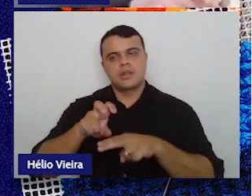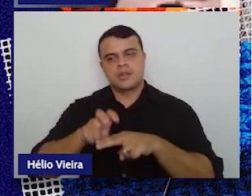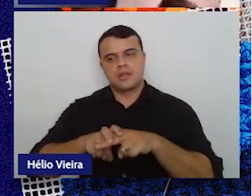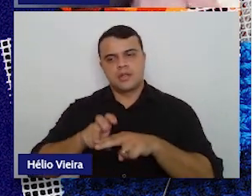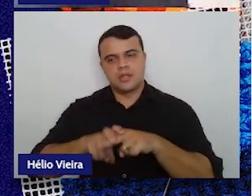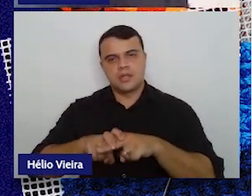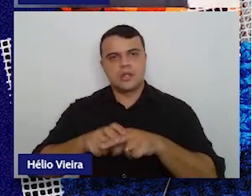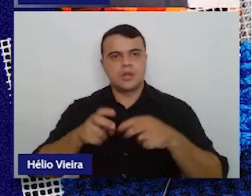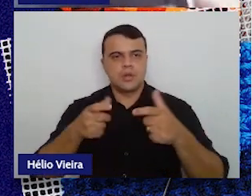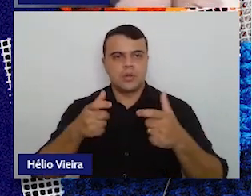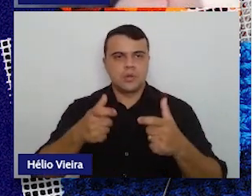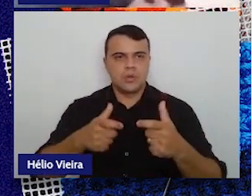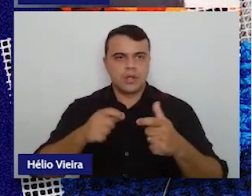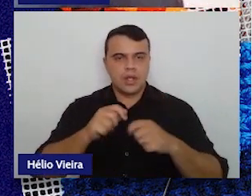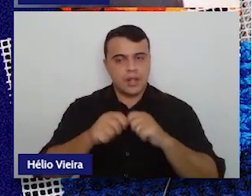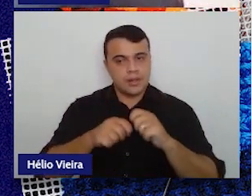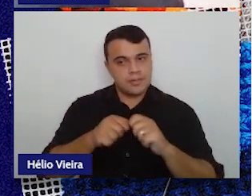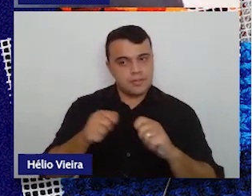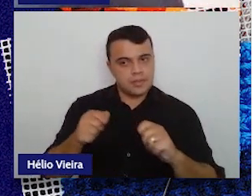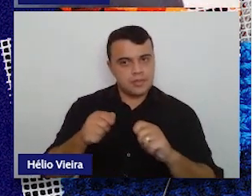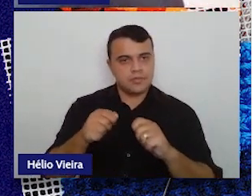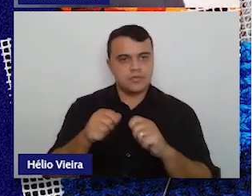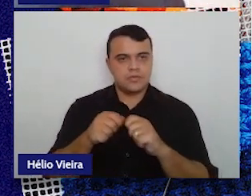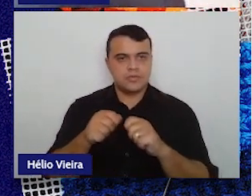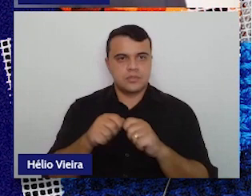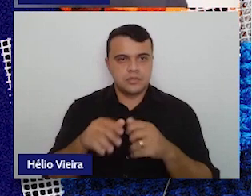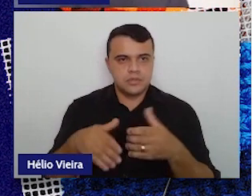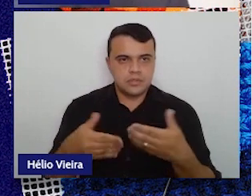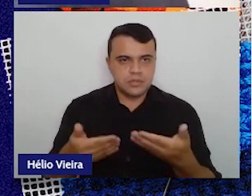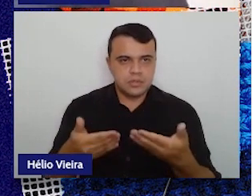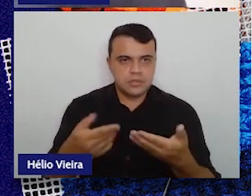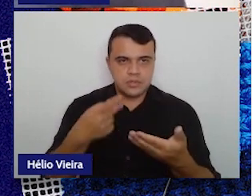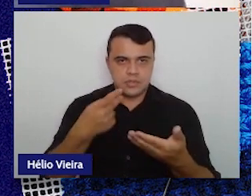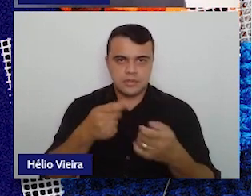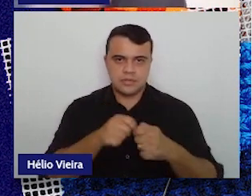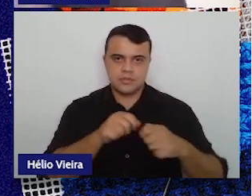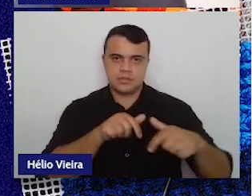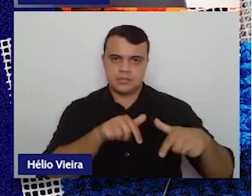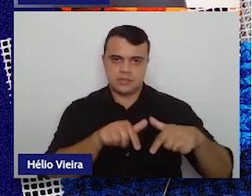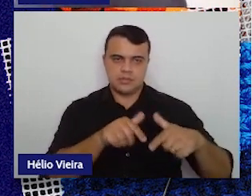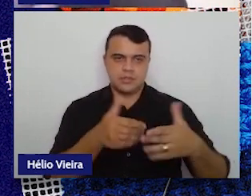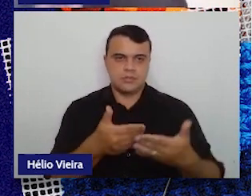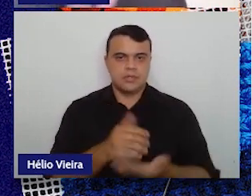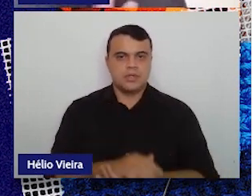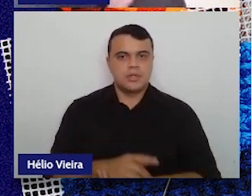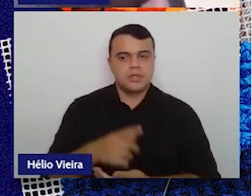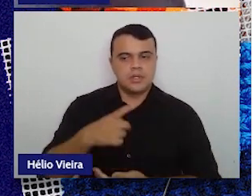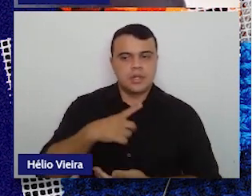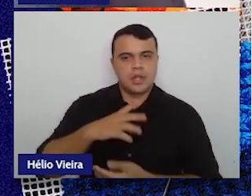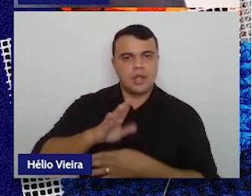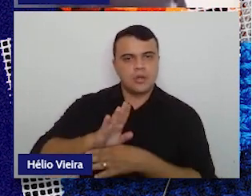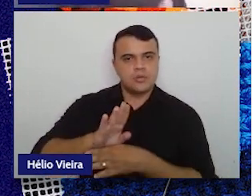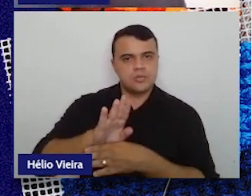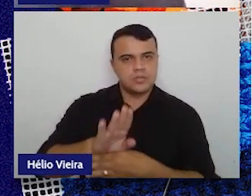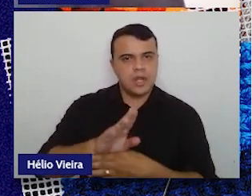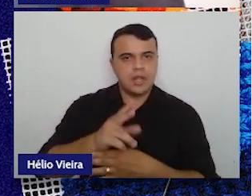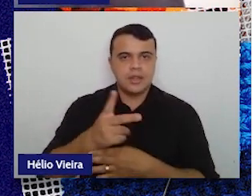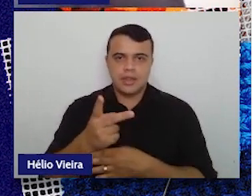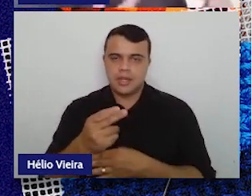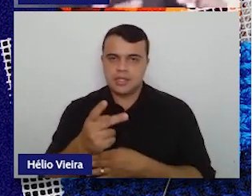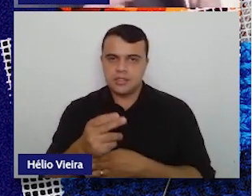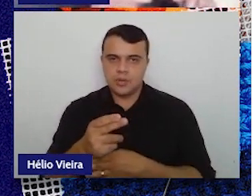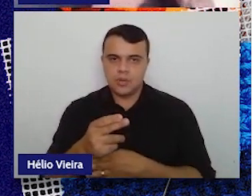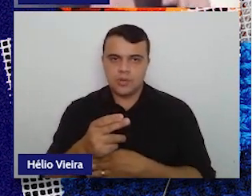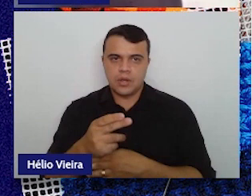lugar que ele possa ser amarrado para poder ser trabalhado. Os auxiliares, uma tesoura e um pente